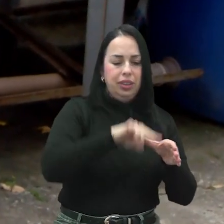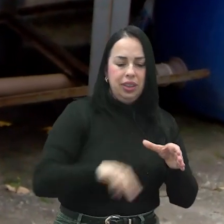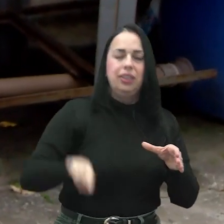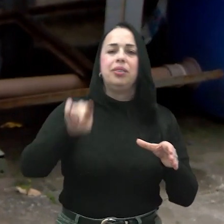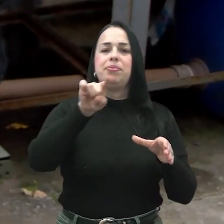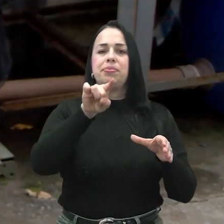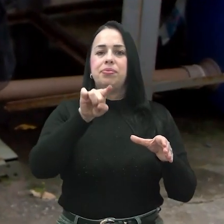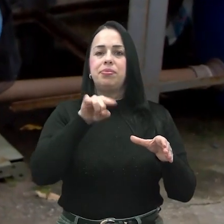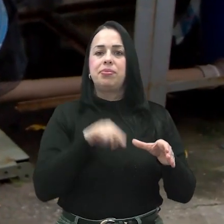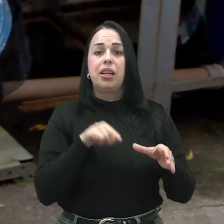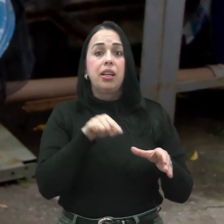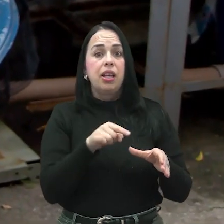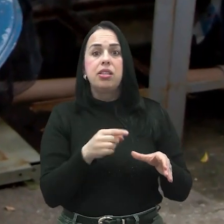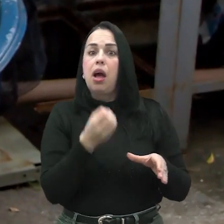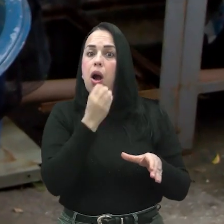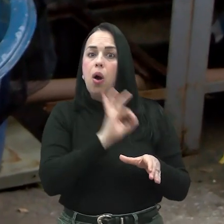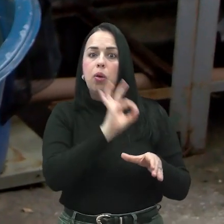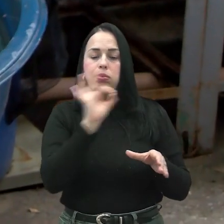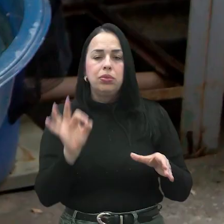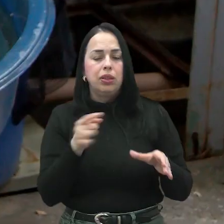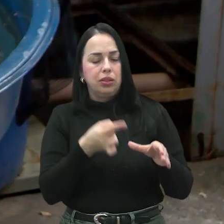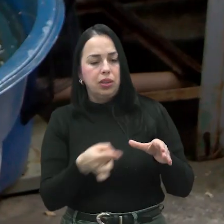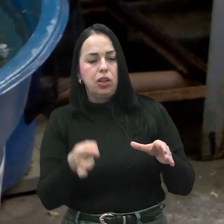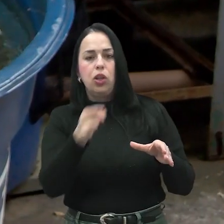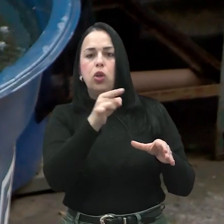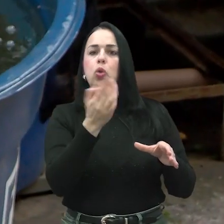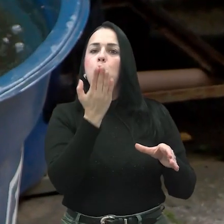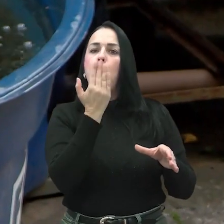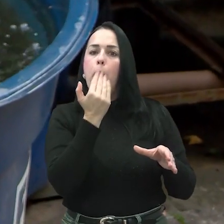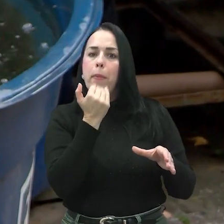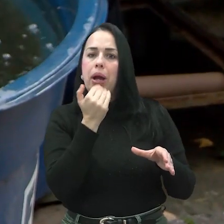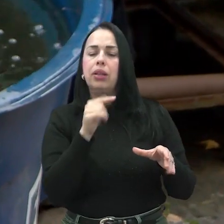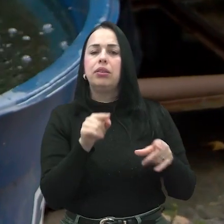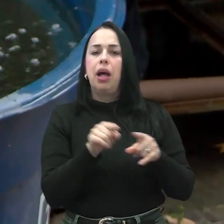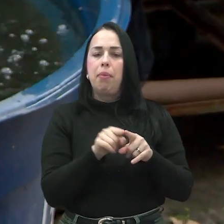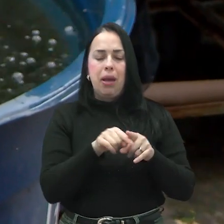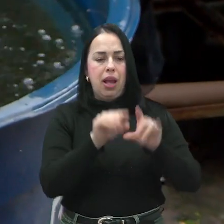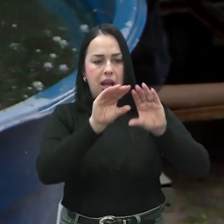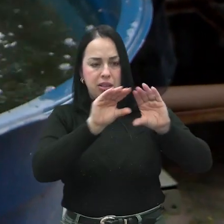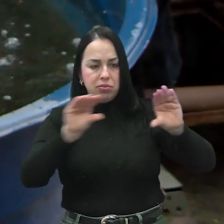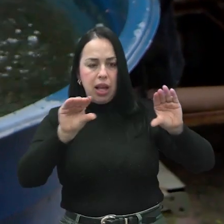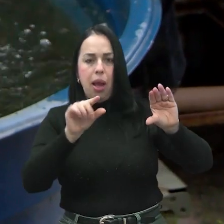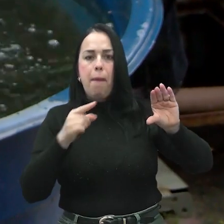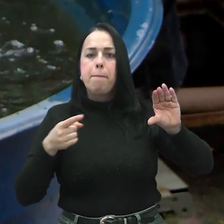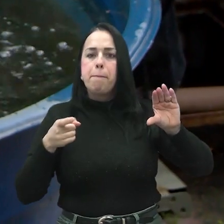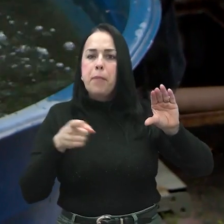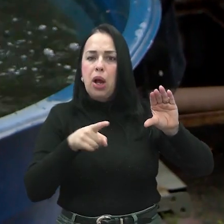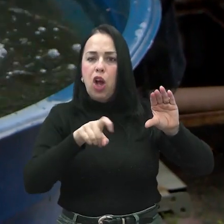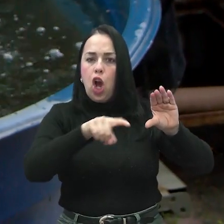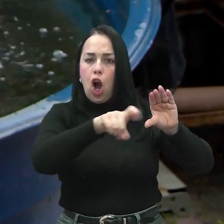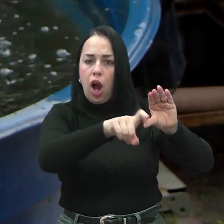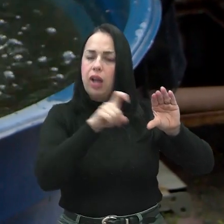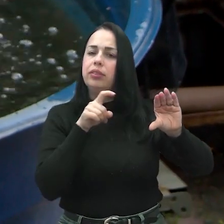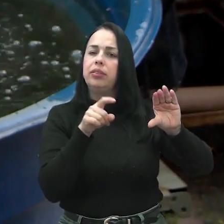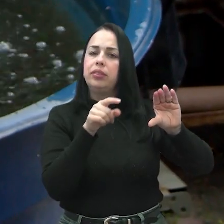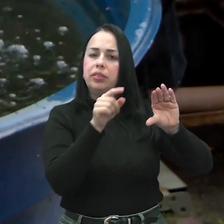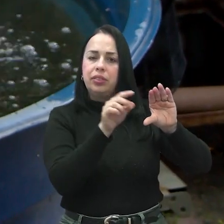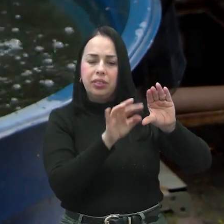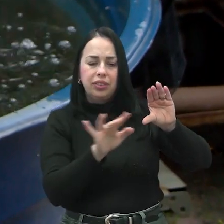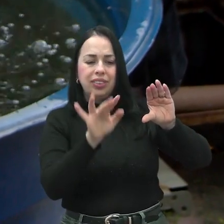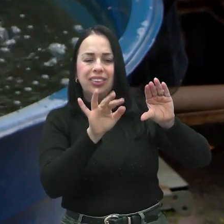amônia que vem com essa água fertilizada em nitrito, nitrato, há minhocas ali dentro também, onde as plantas se alimentam.